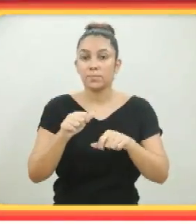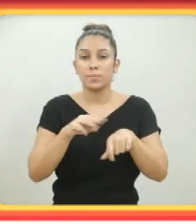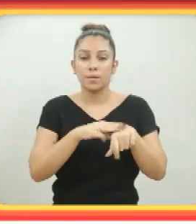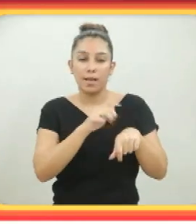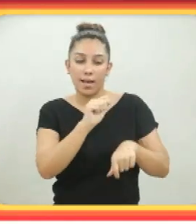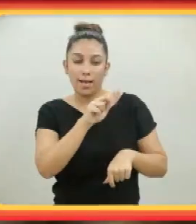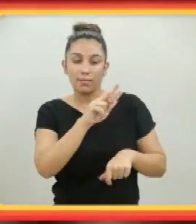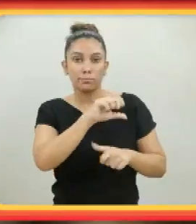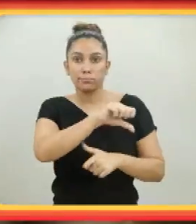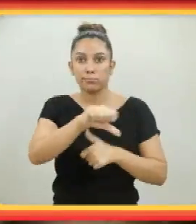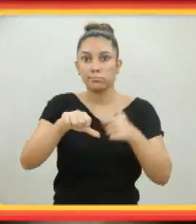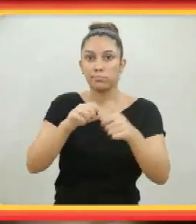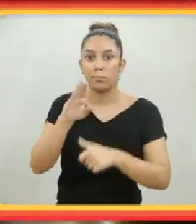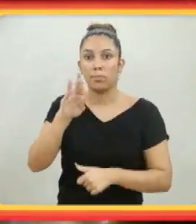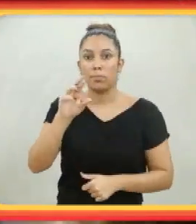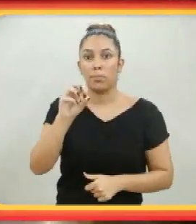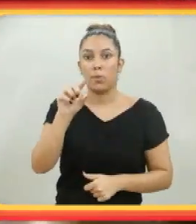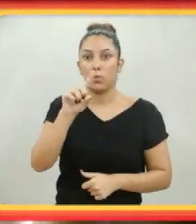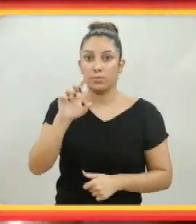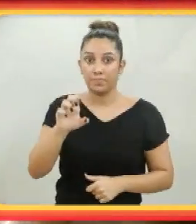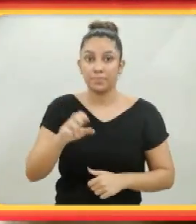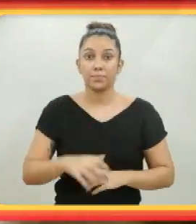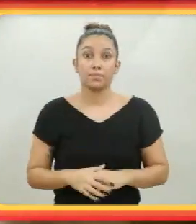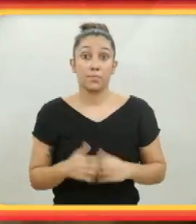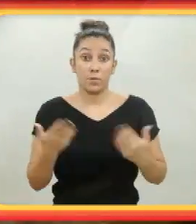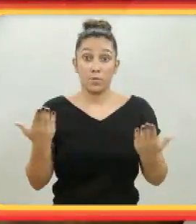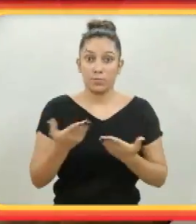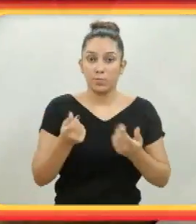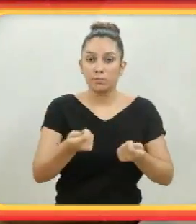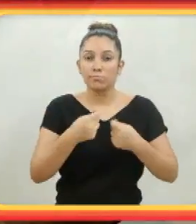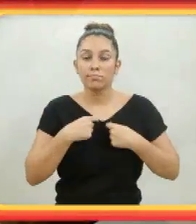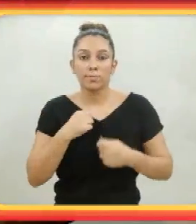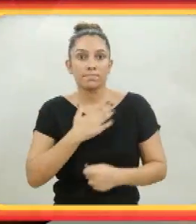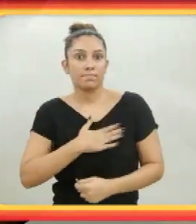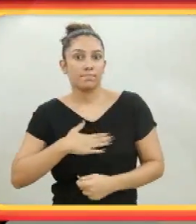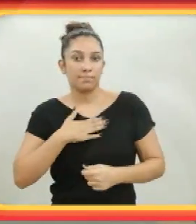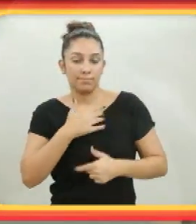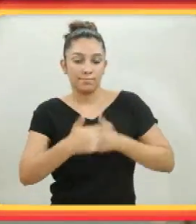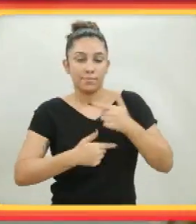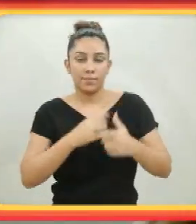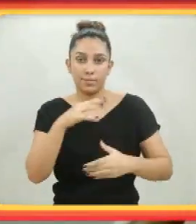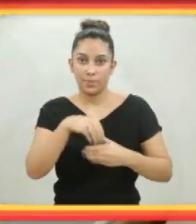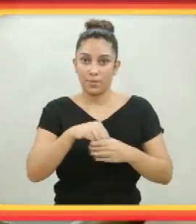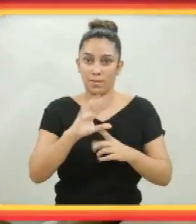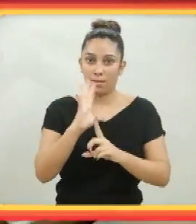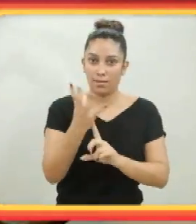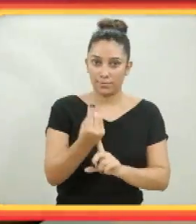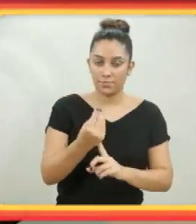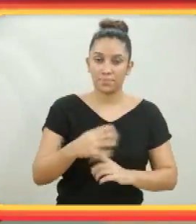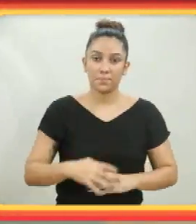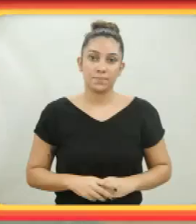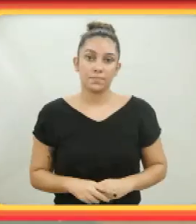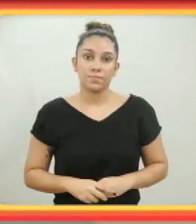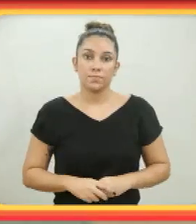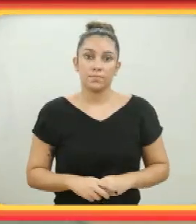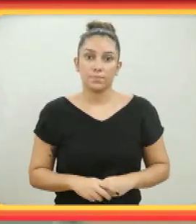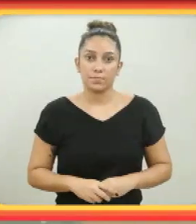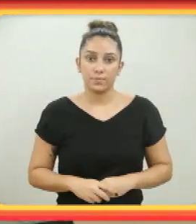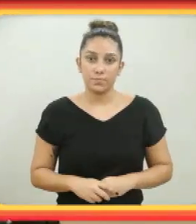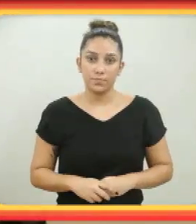argila, e com o passar do tempo e meu desenvolvimento técnico, eu